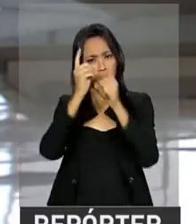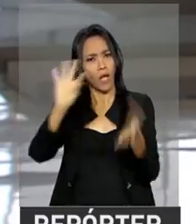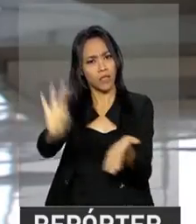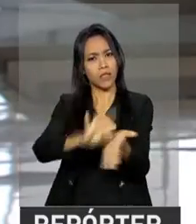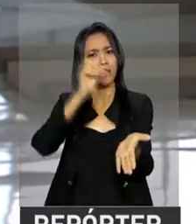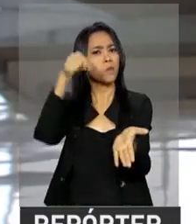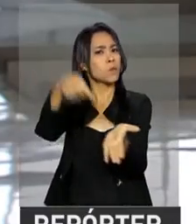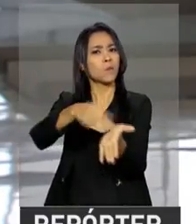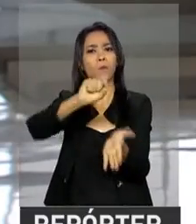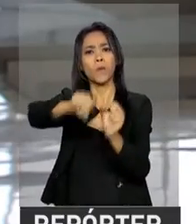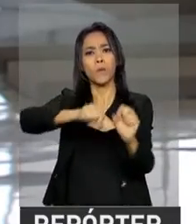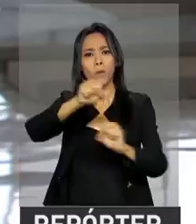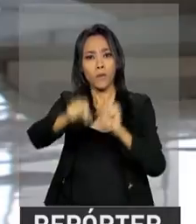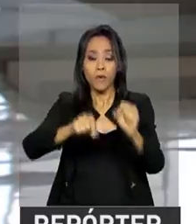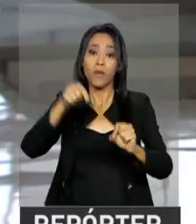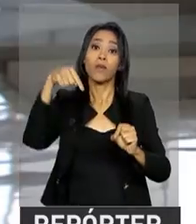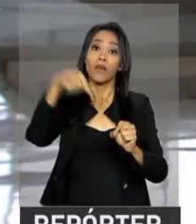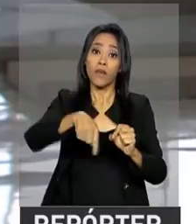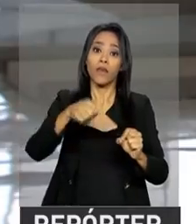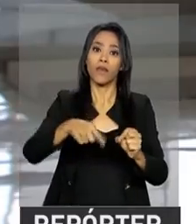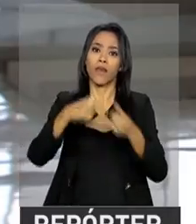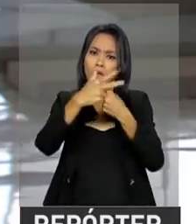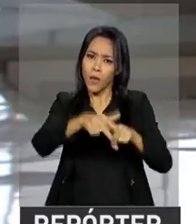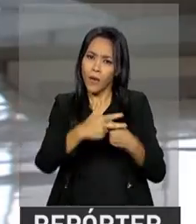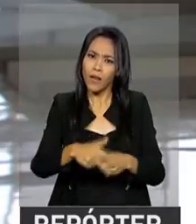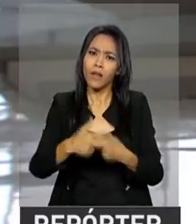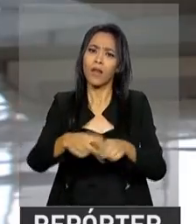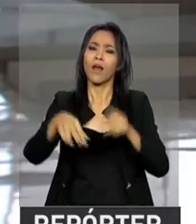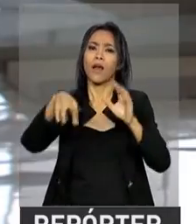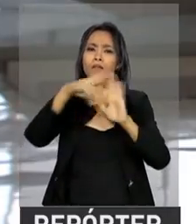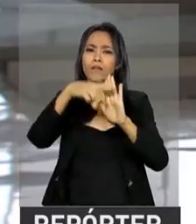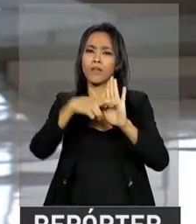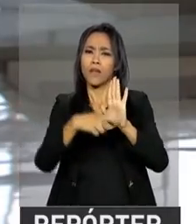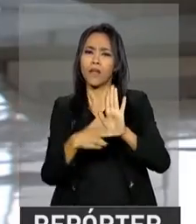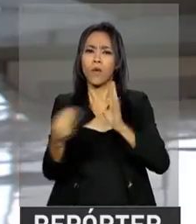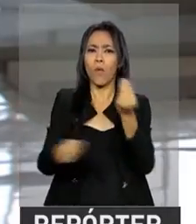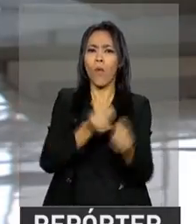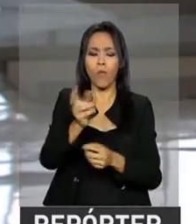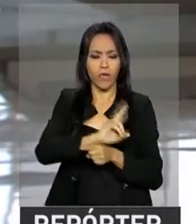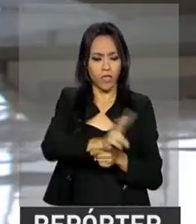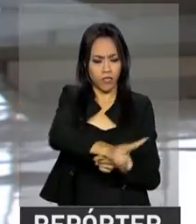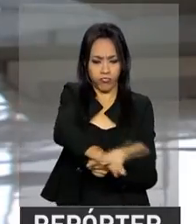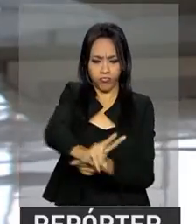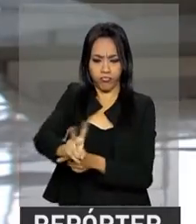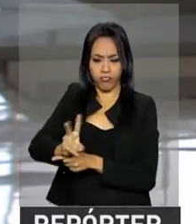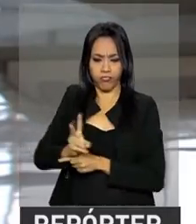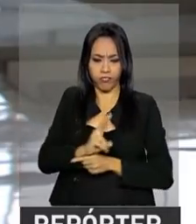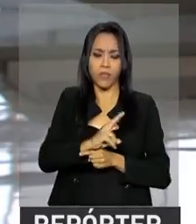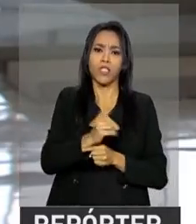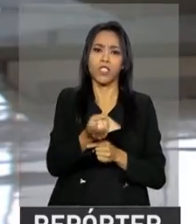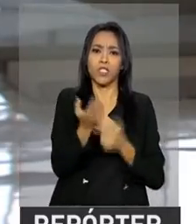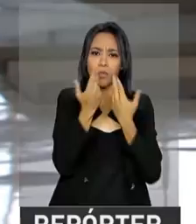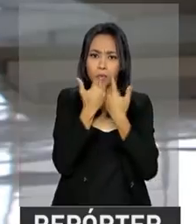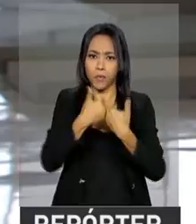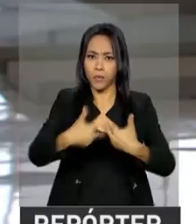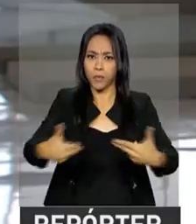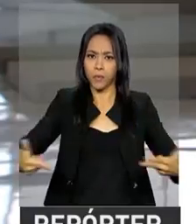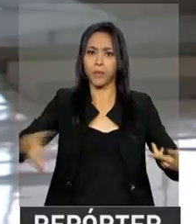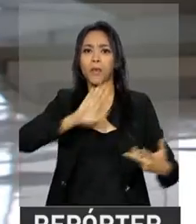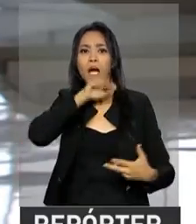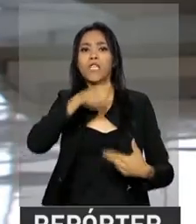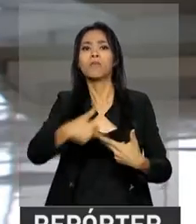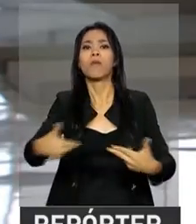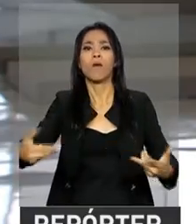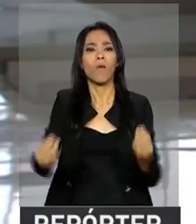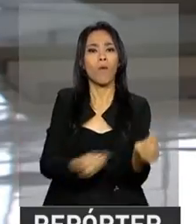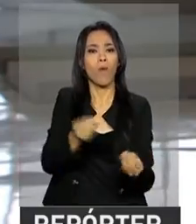que atualiza o regulamento de inspeção industrial e sanitária dos produtos de origem animal, conhecido como o RISPOA. O